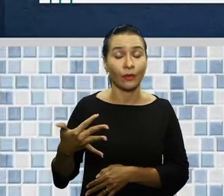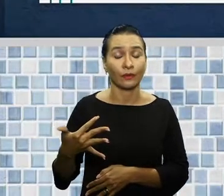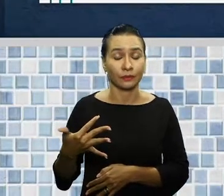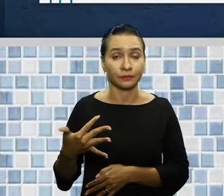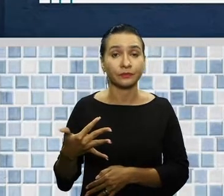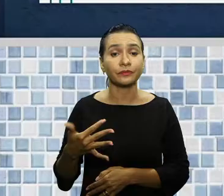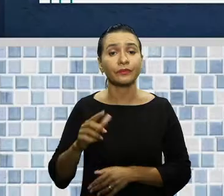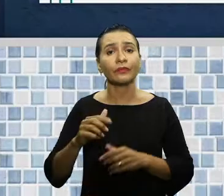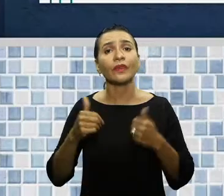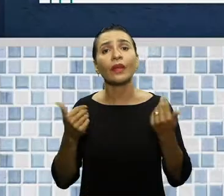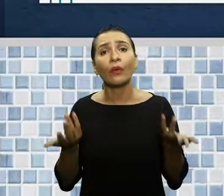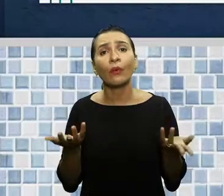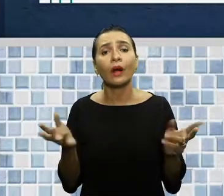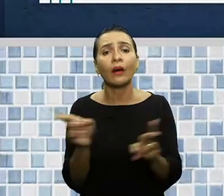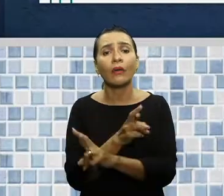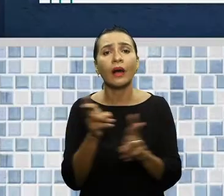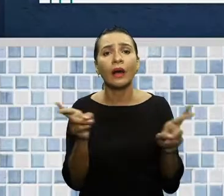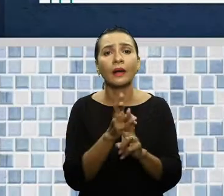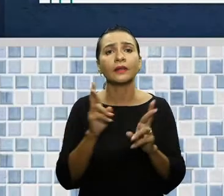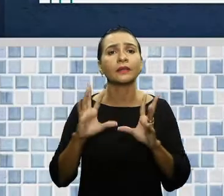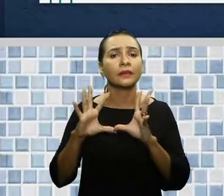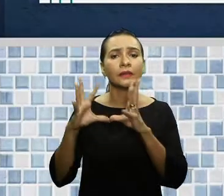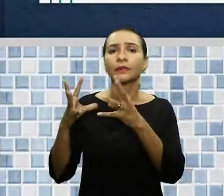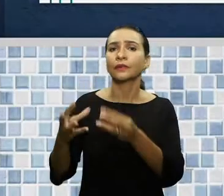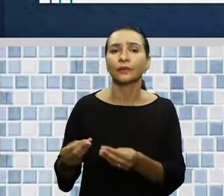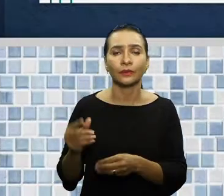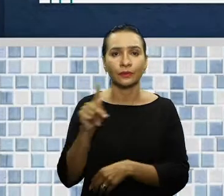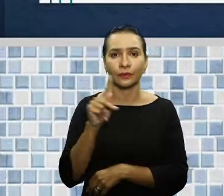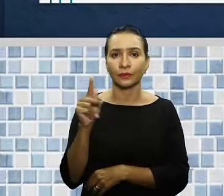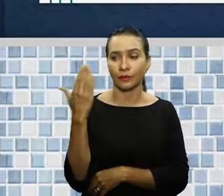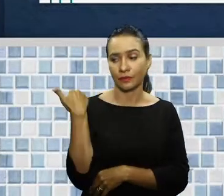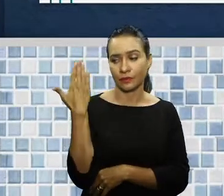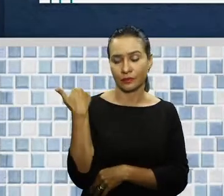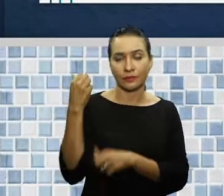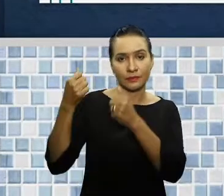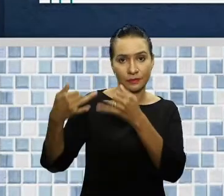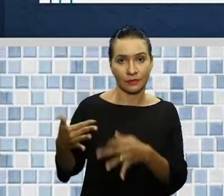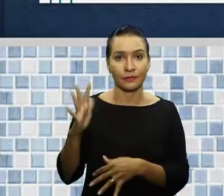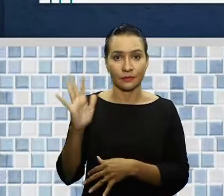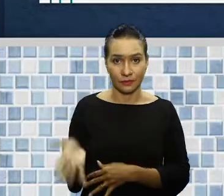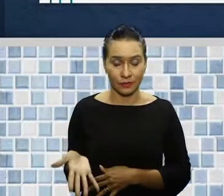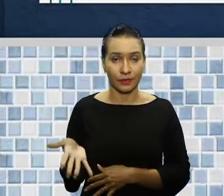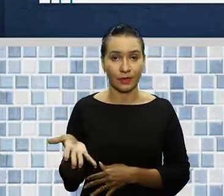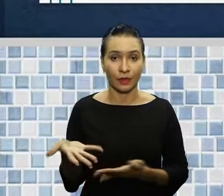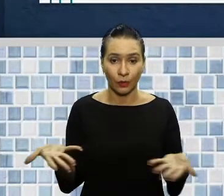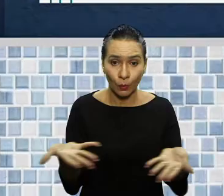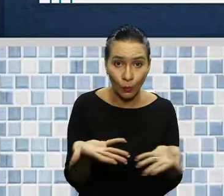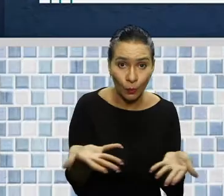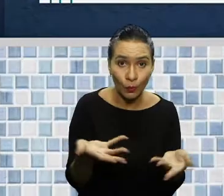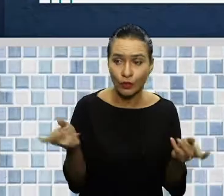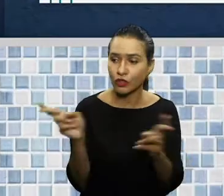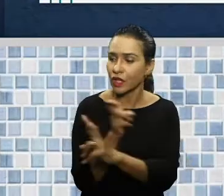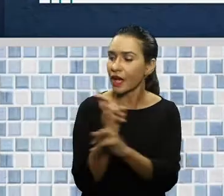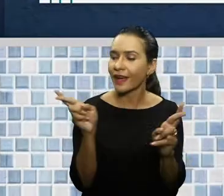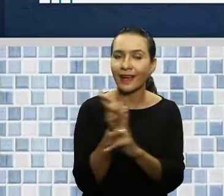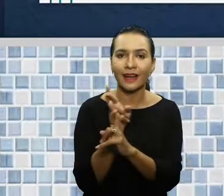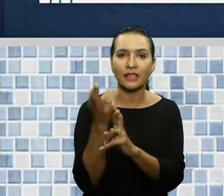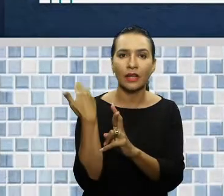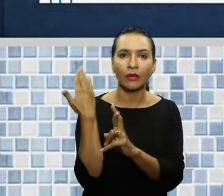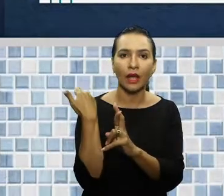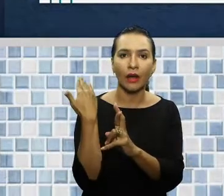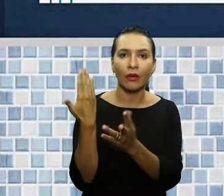aula, qual é a relação de tudo que o professor Flávio falou lá na aula dele com a nossa aula de hoje? Bom, a relação é